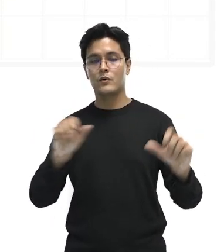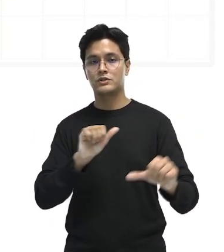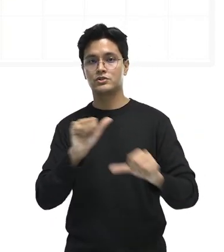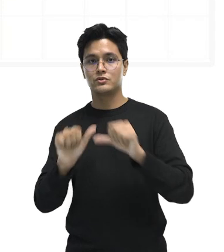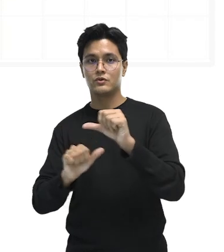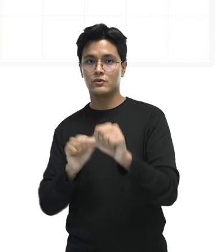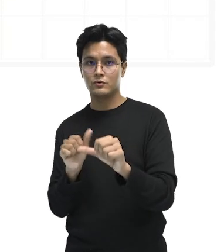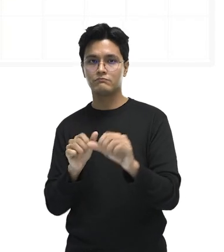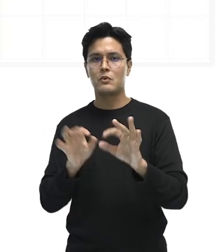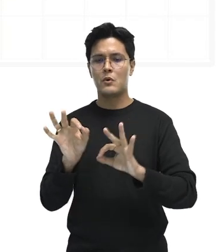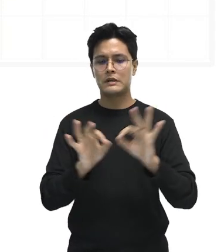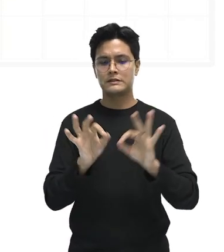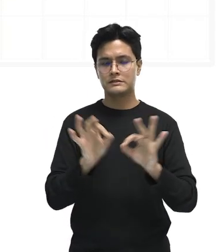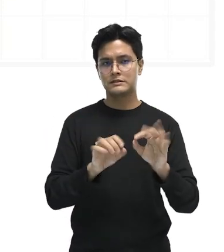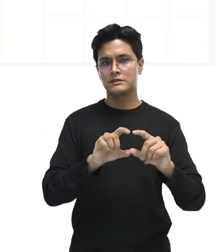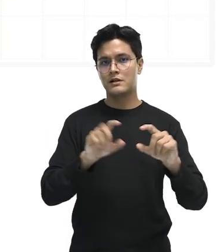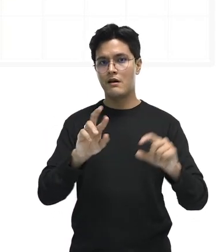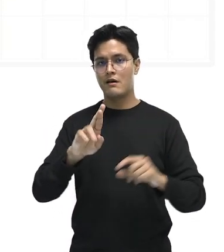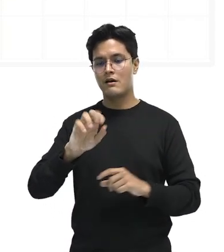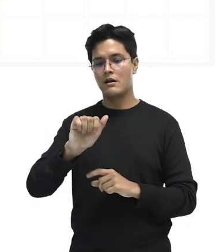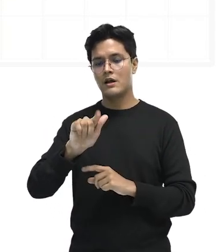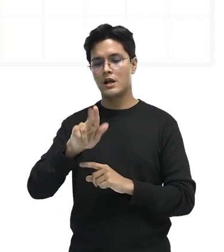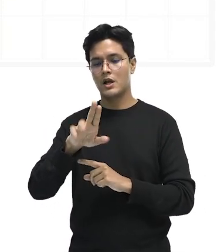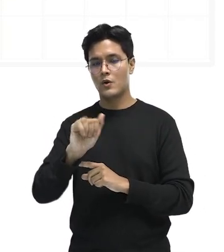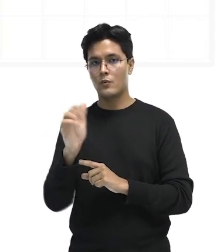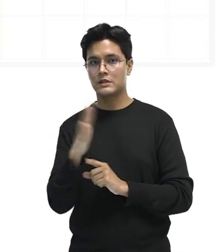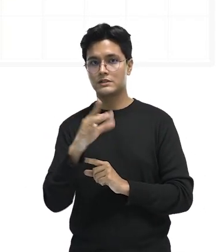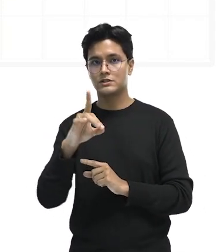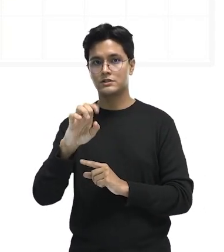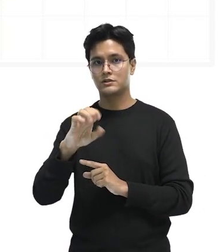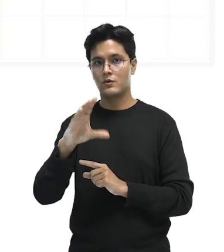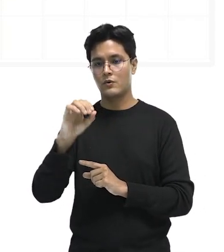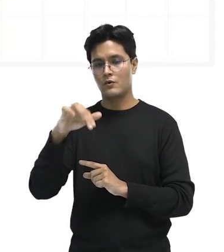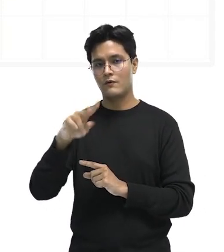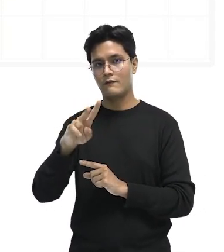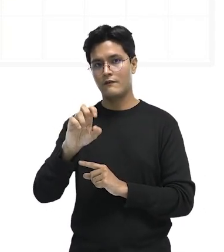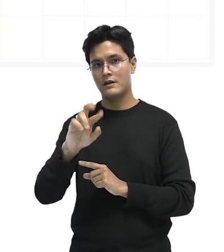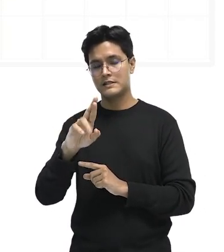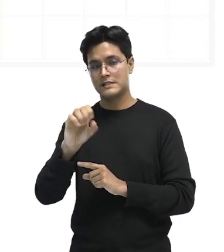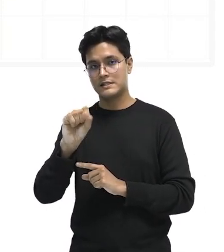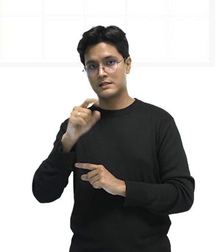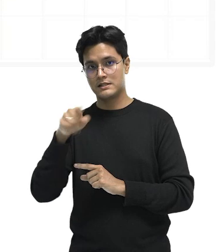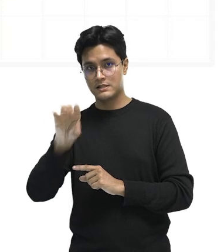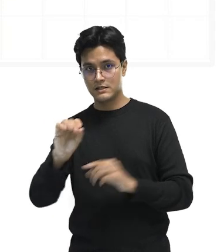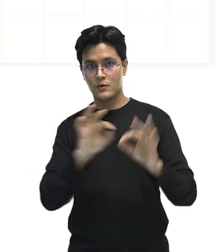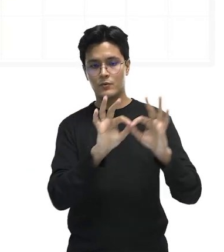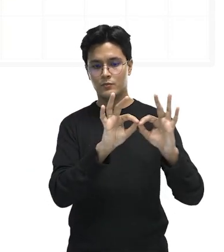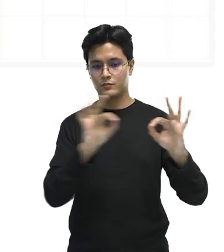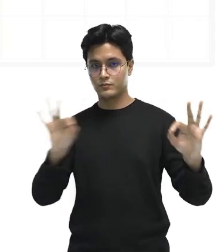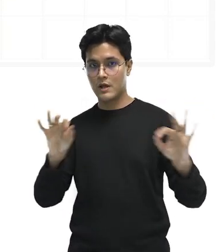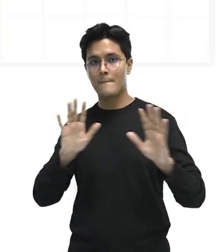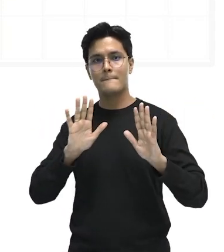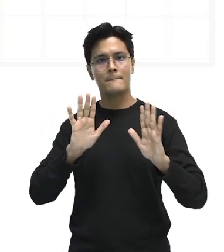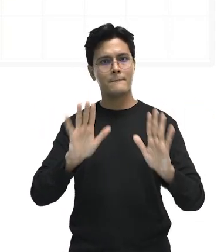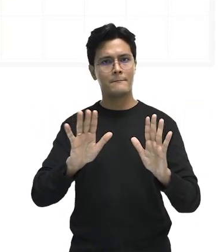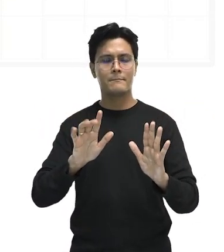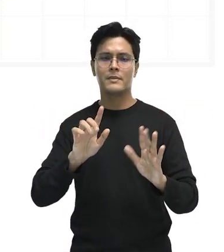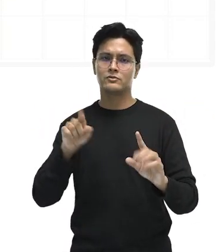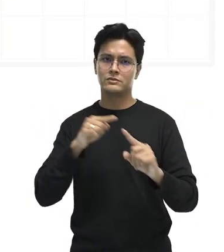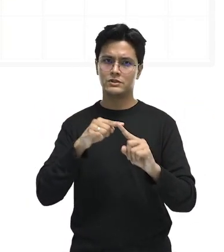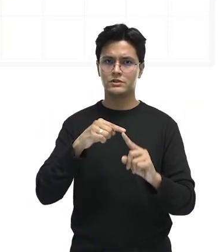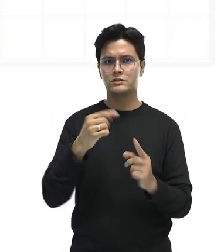você monta ali a régua, centímetros, decímetros, milímetros, ok? Mas isso aí é objeto de estudo para uma